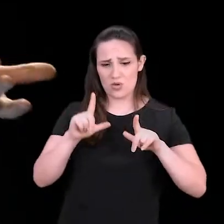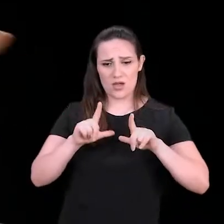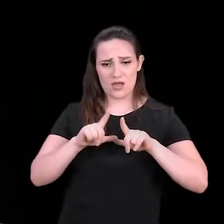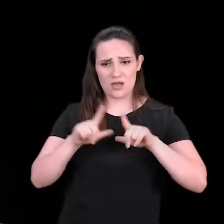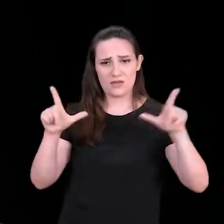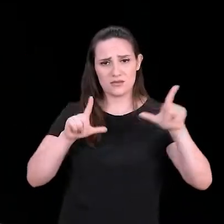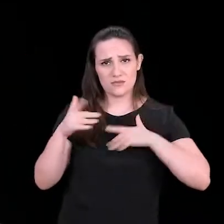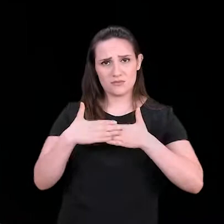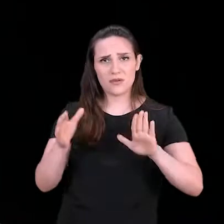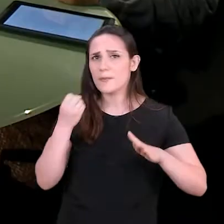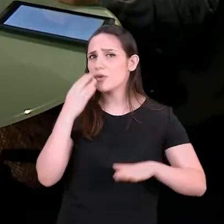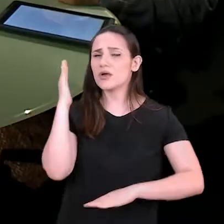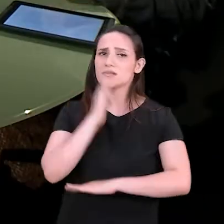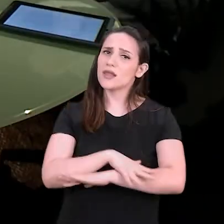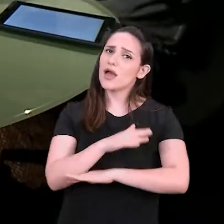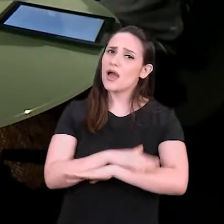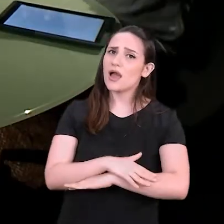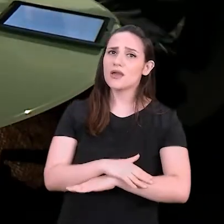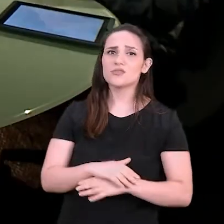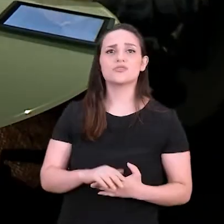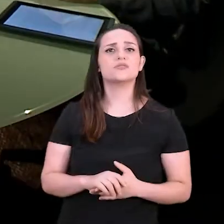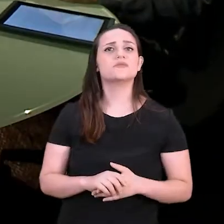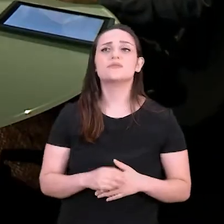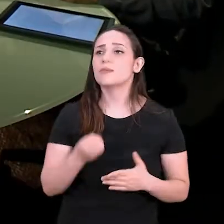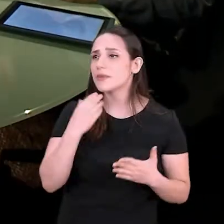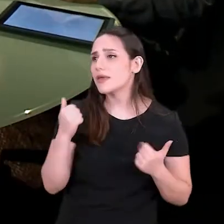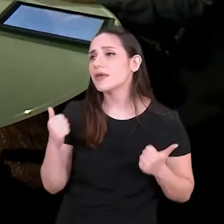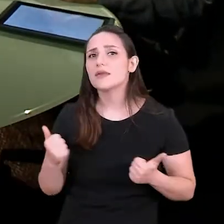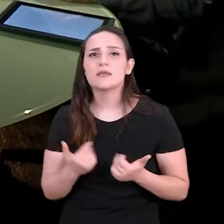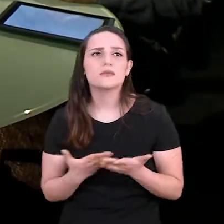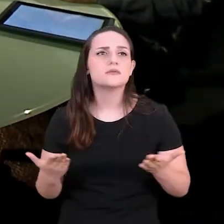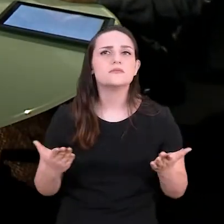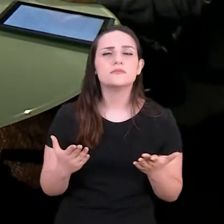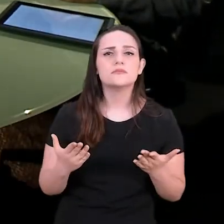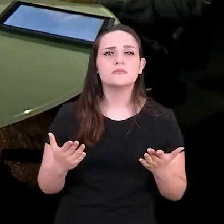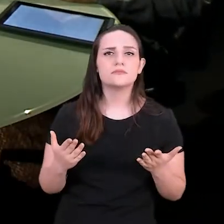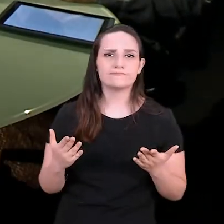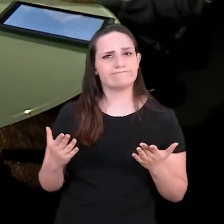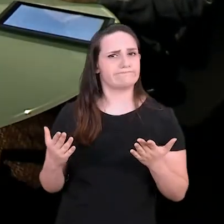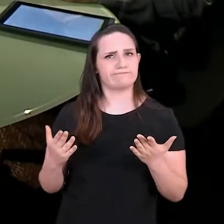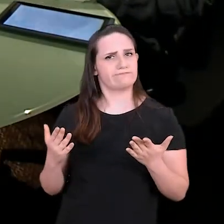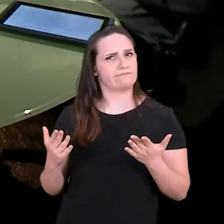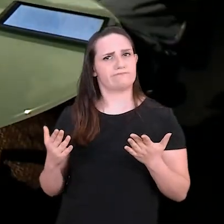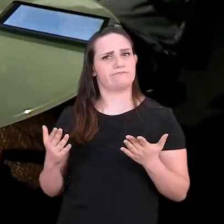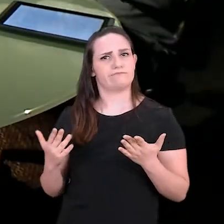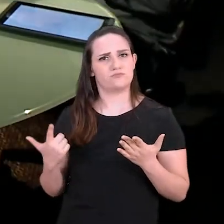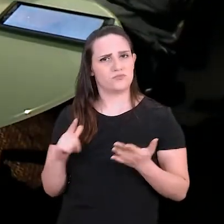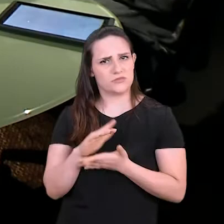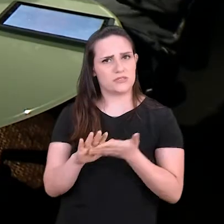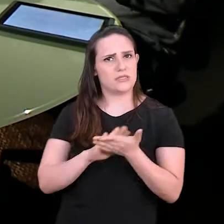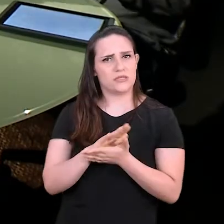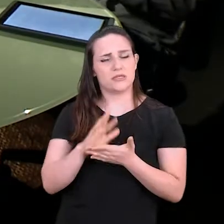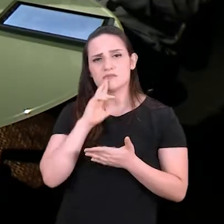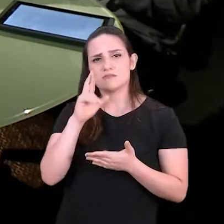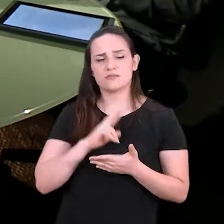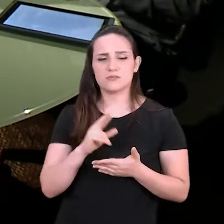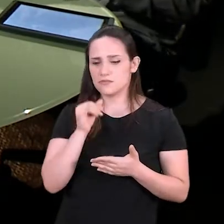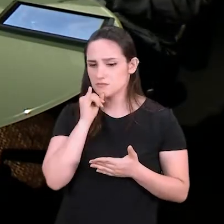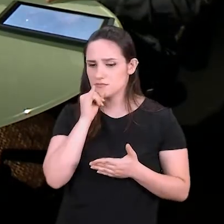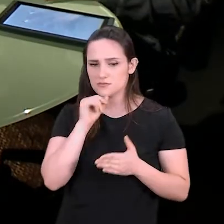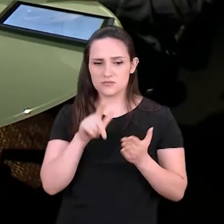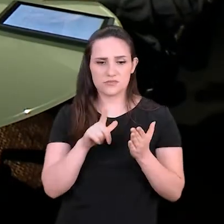quem estava assistindo, dizendo, boa tarde, eu estou aqui na audiência, ficava lá aquele silêncio, né? Num caso ou outro,